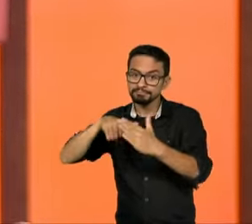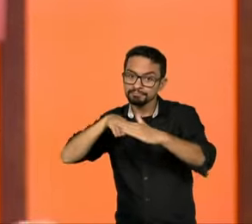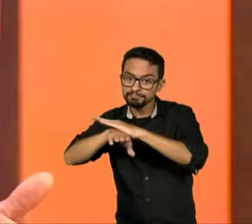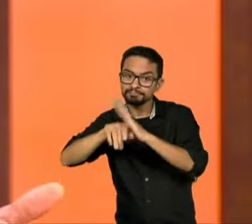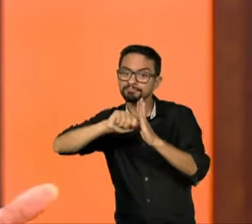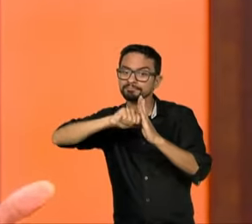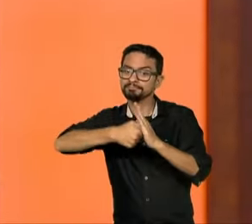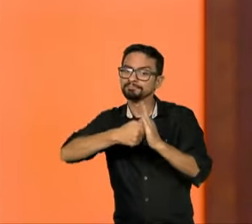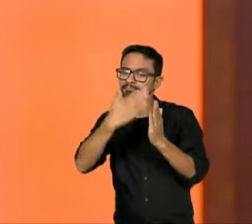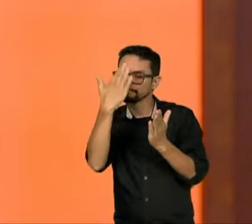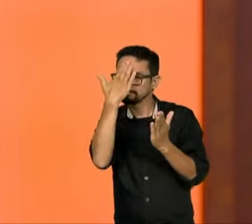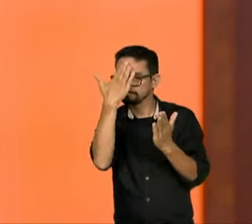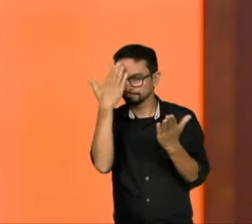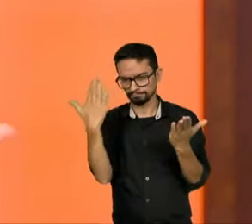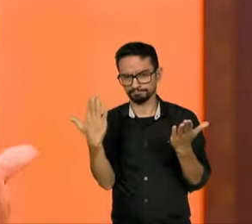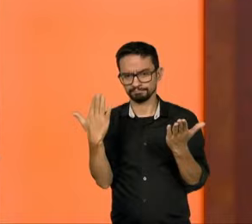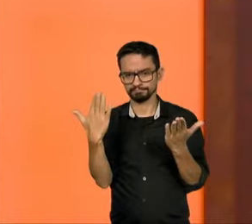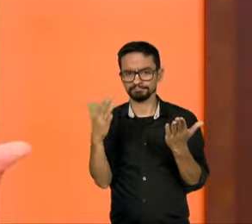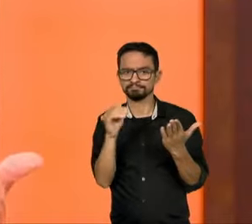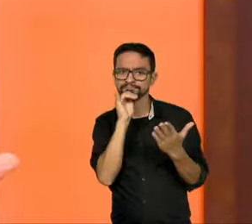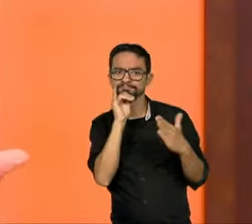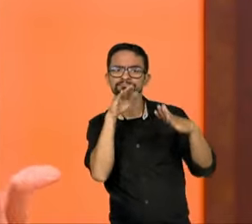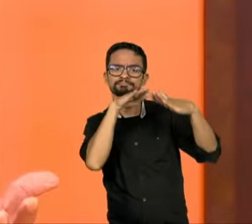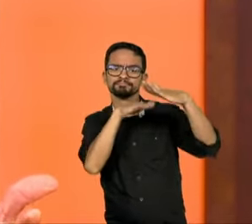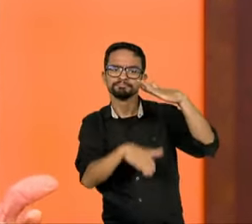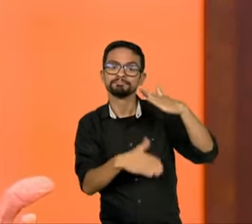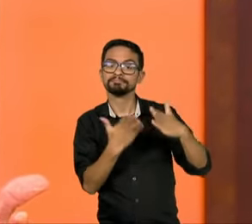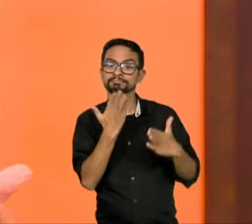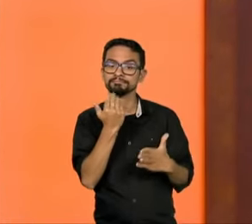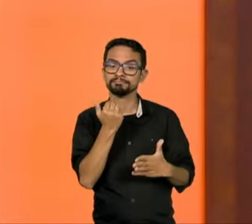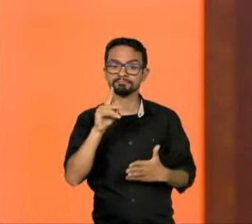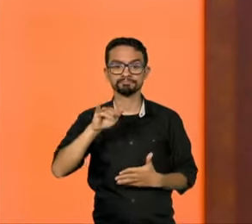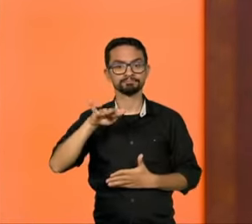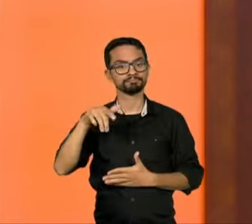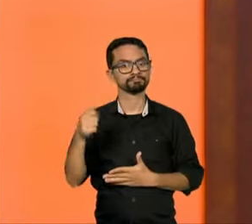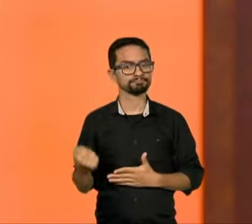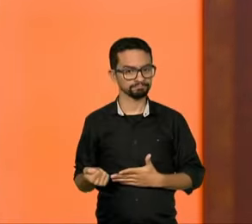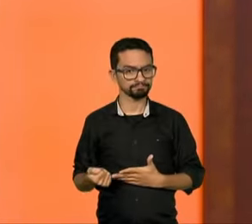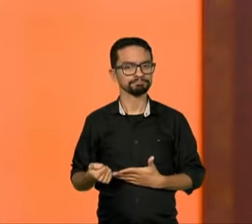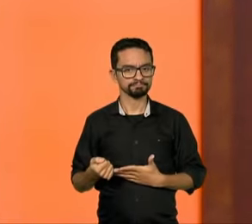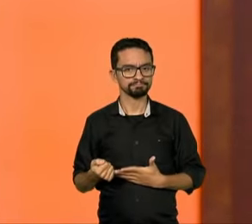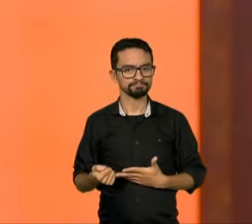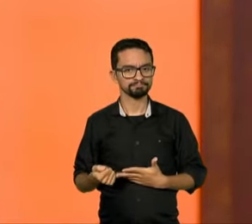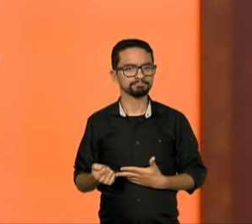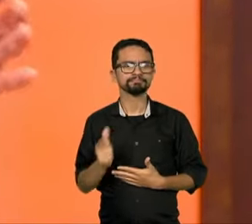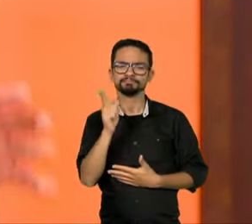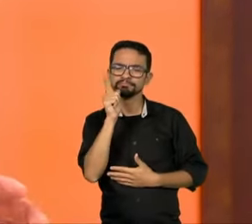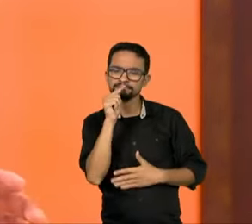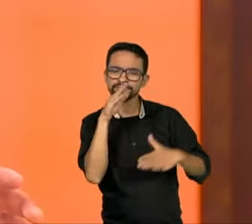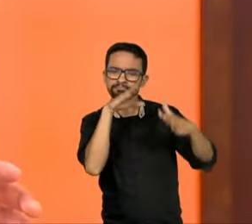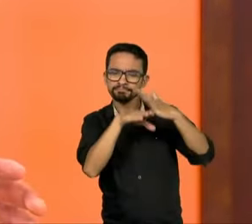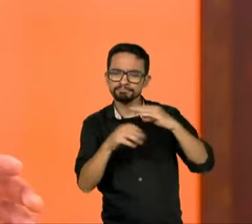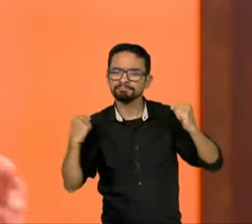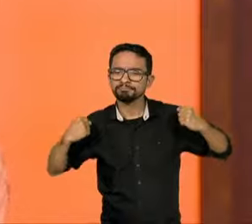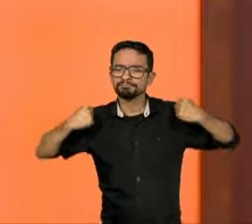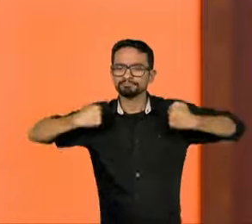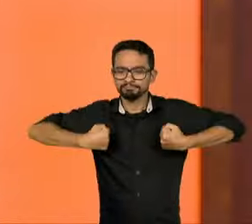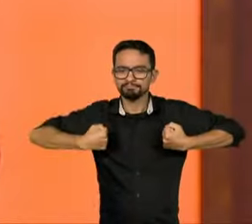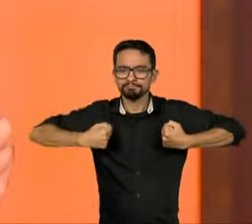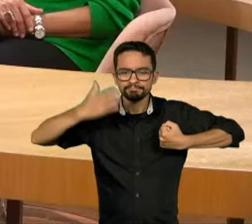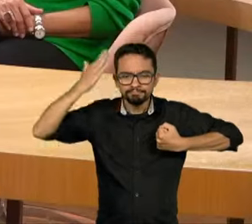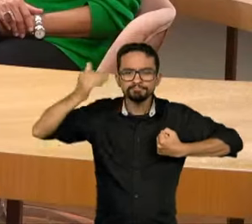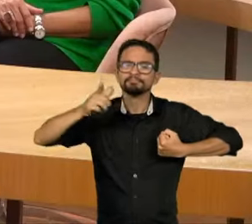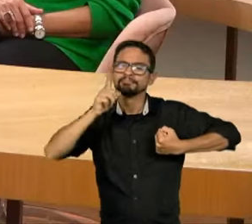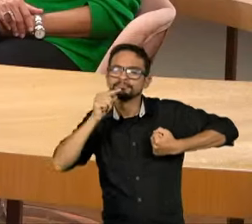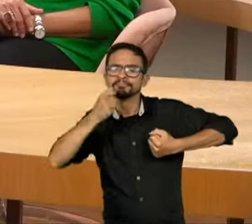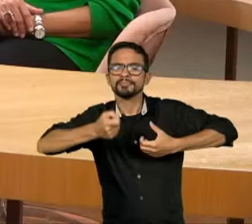Lacrá-los. Você sabe que você não vai estocar alimento perecível, estocar água, ter uma mochilinha em casa com